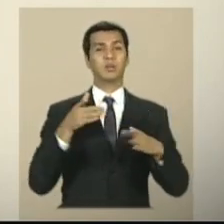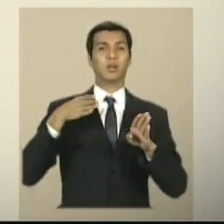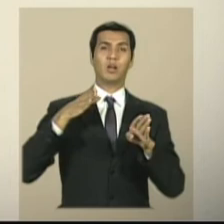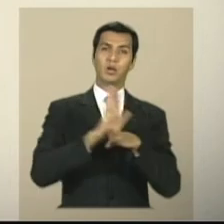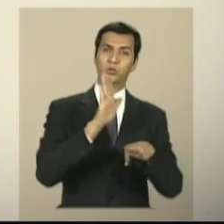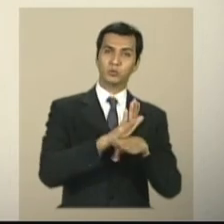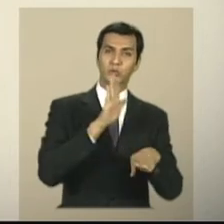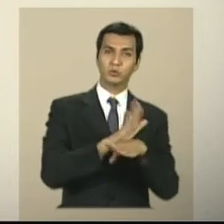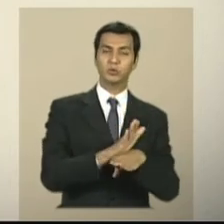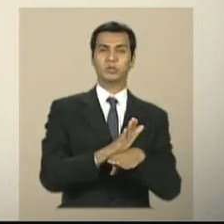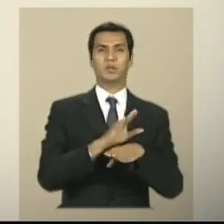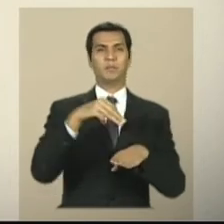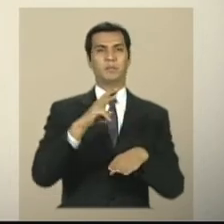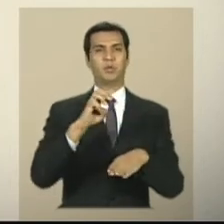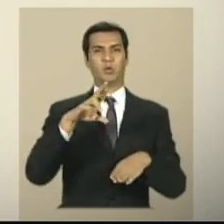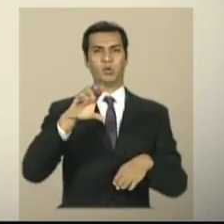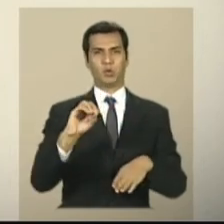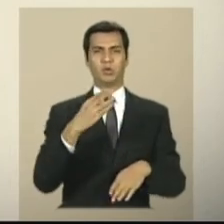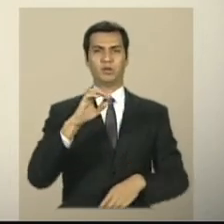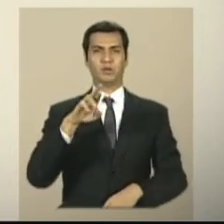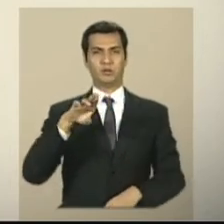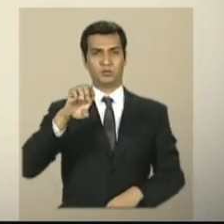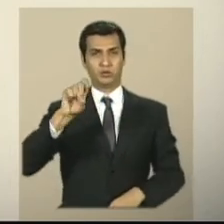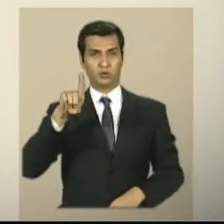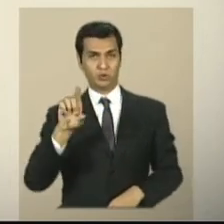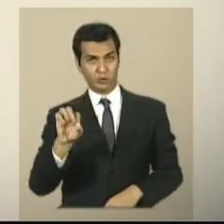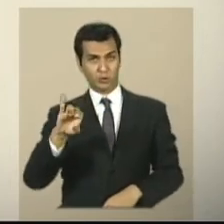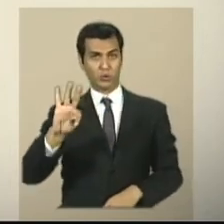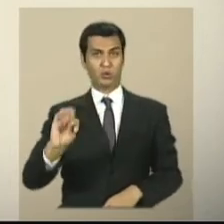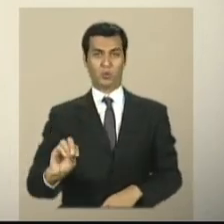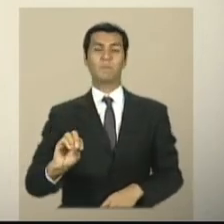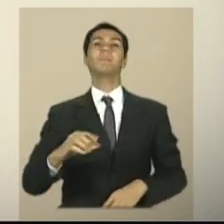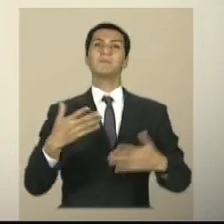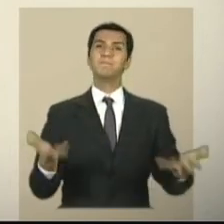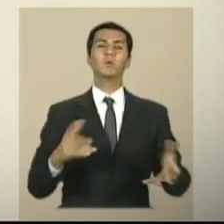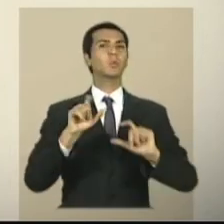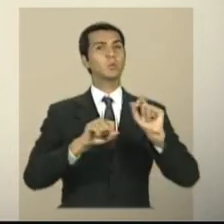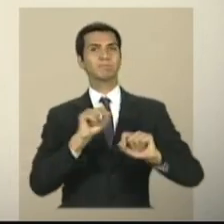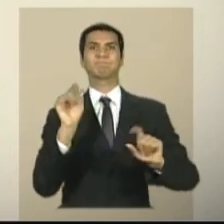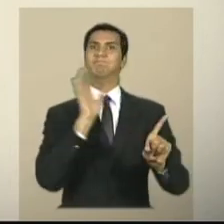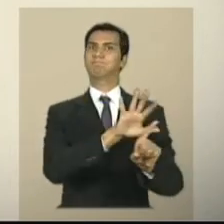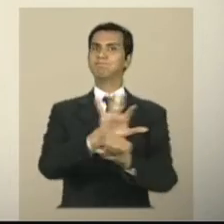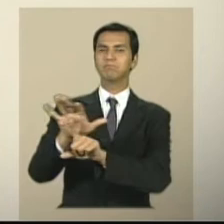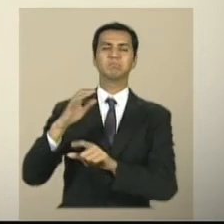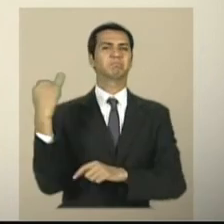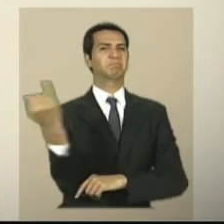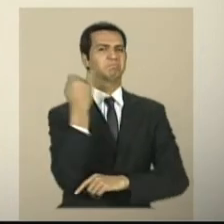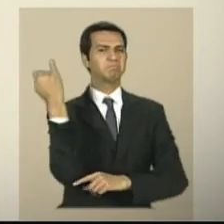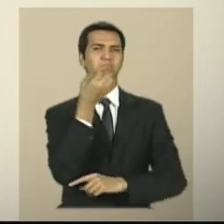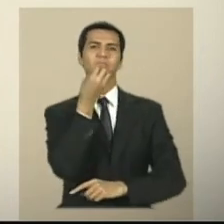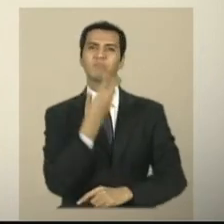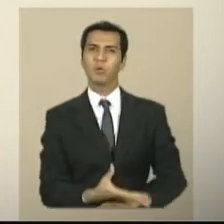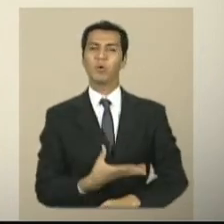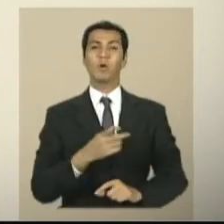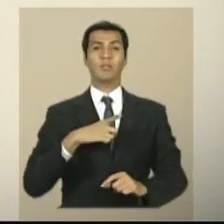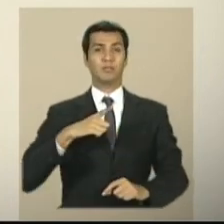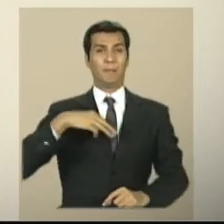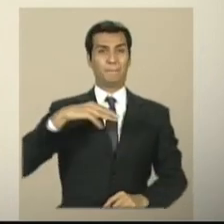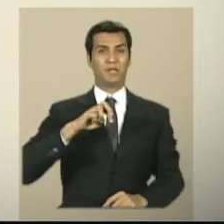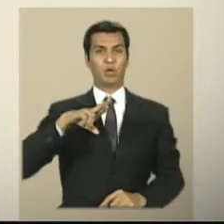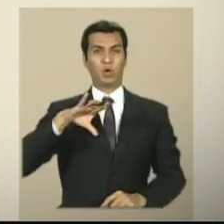orientado o impacto é enorme o microcrédito vai criar novos empregos e novas